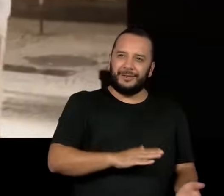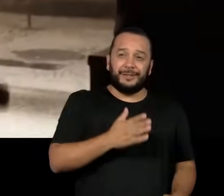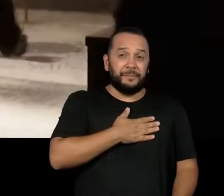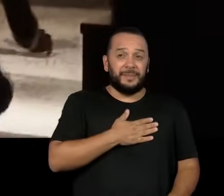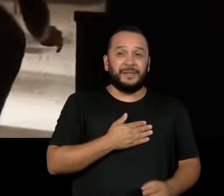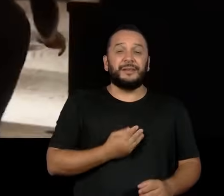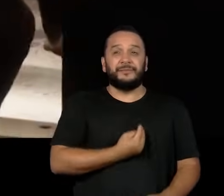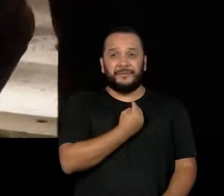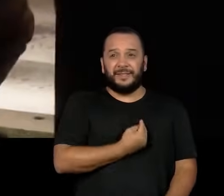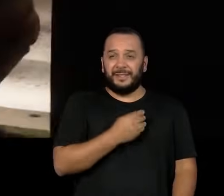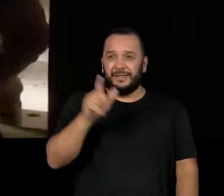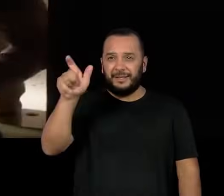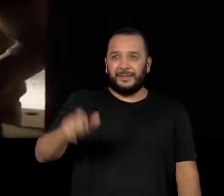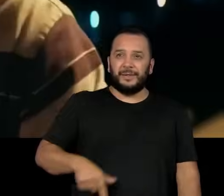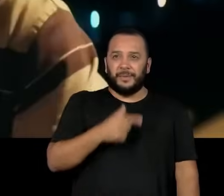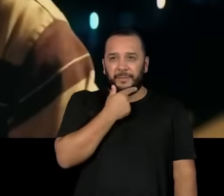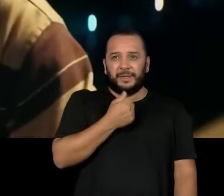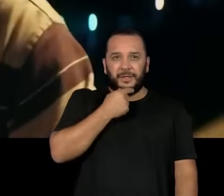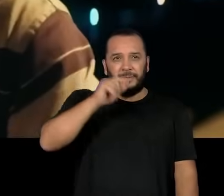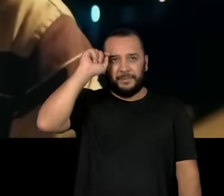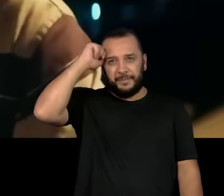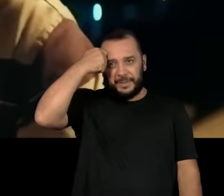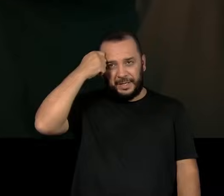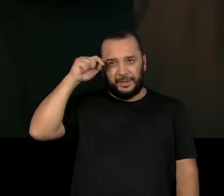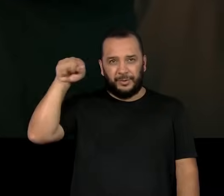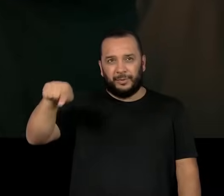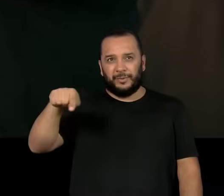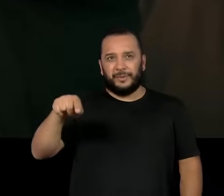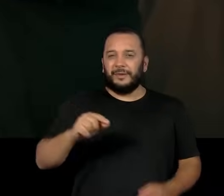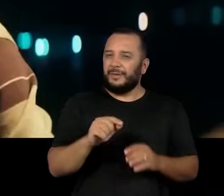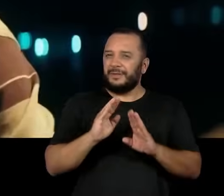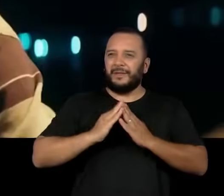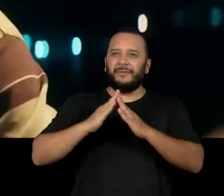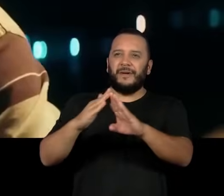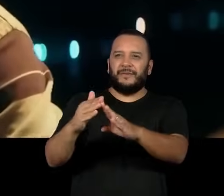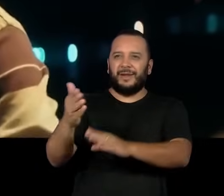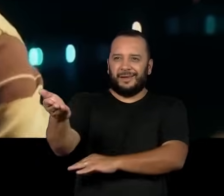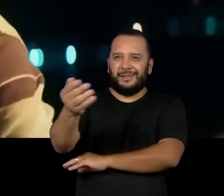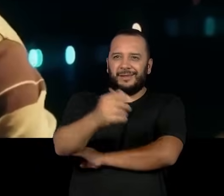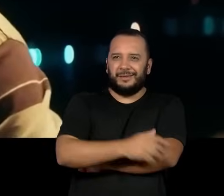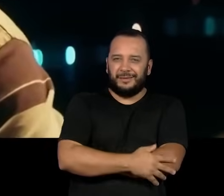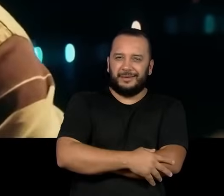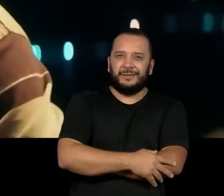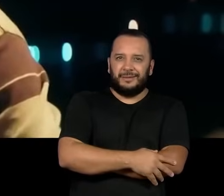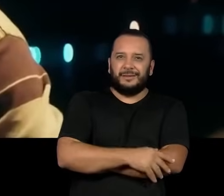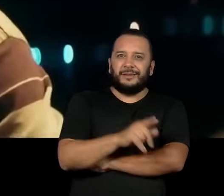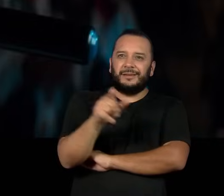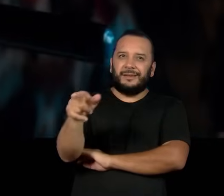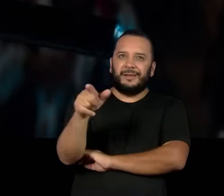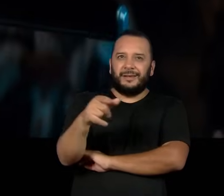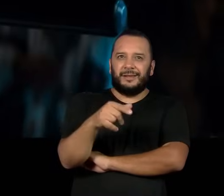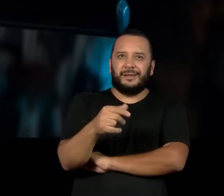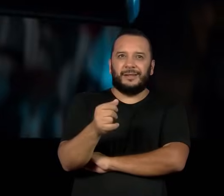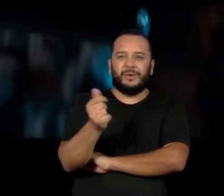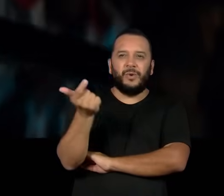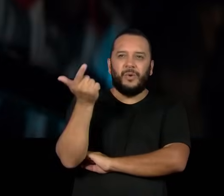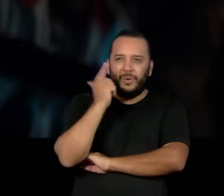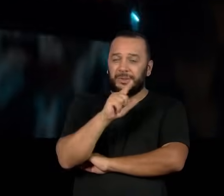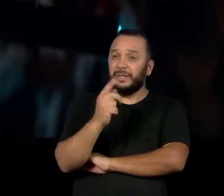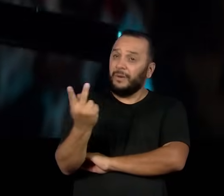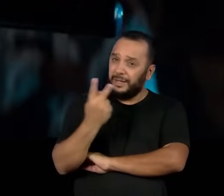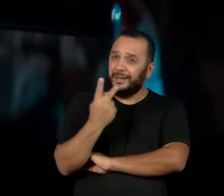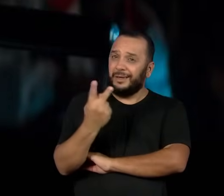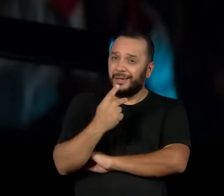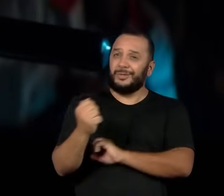Um moleque preto, moleque preto da favela, que conseguiu, eu e ele, a